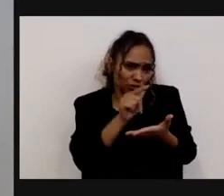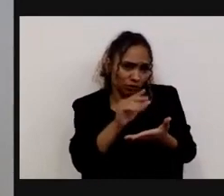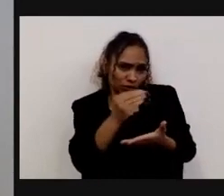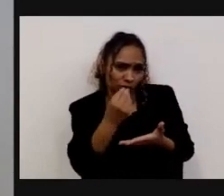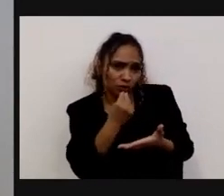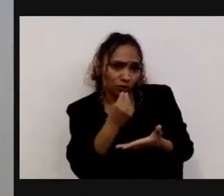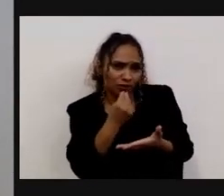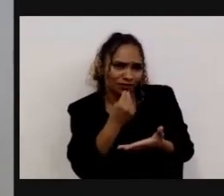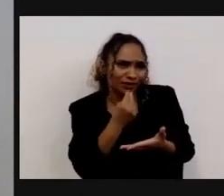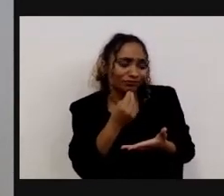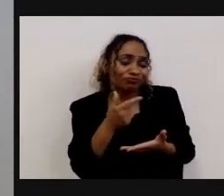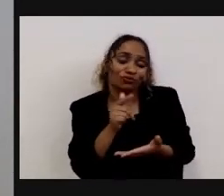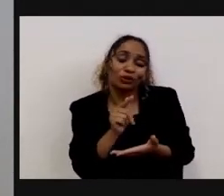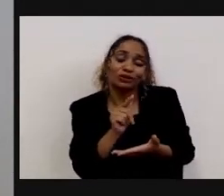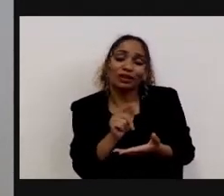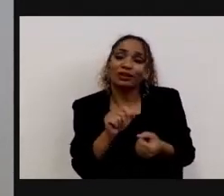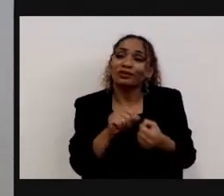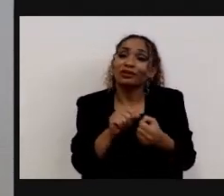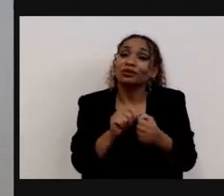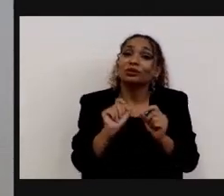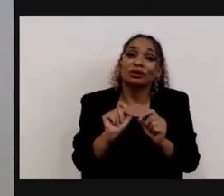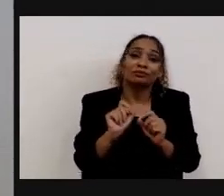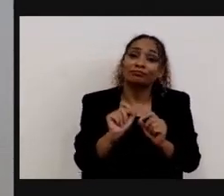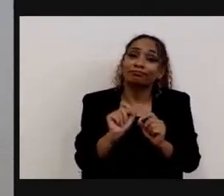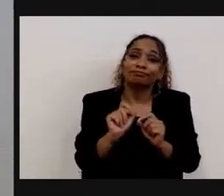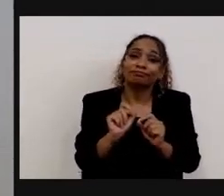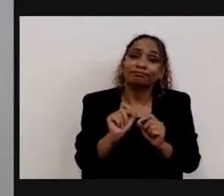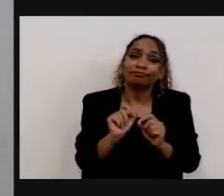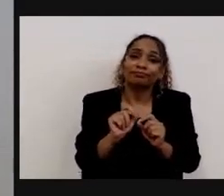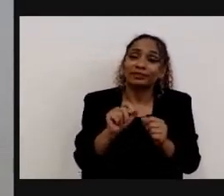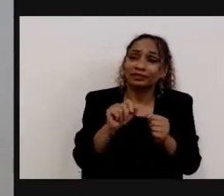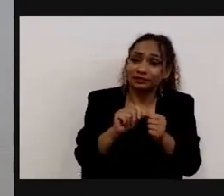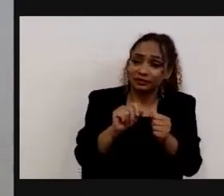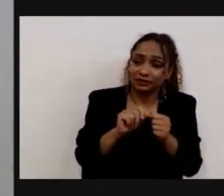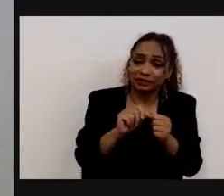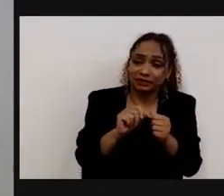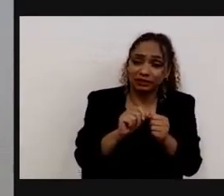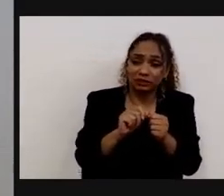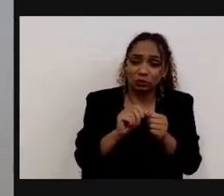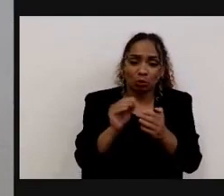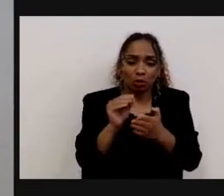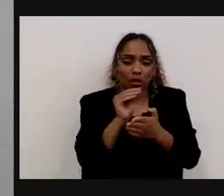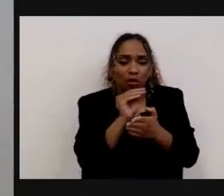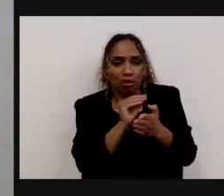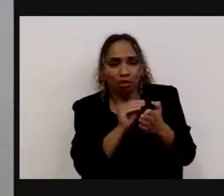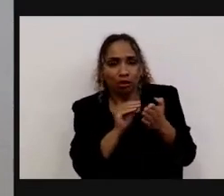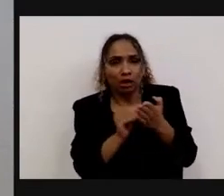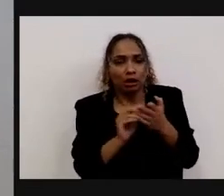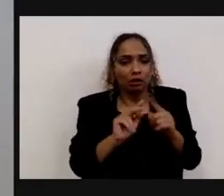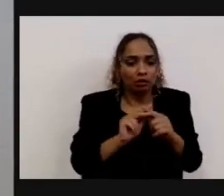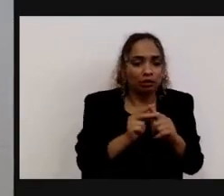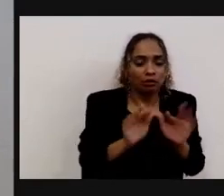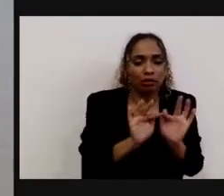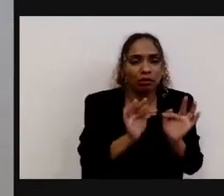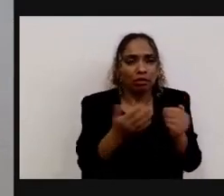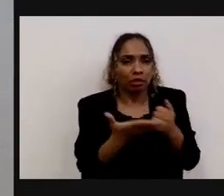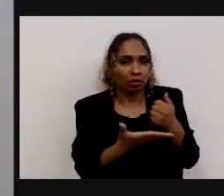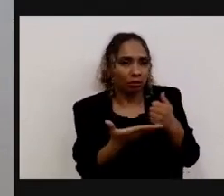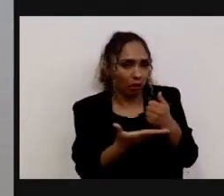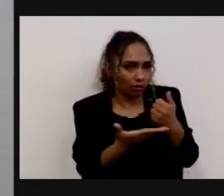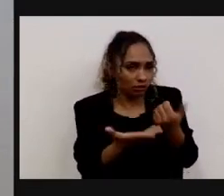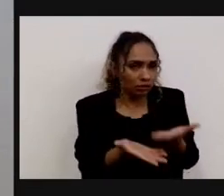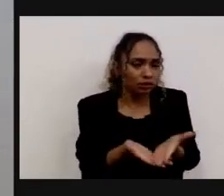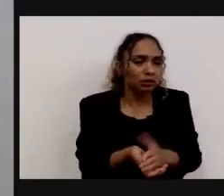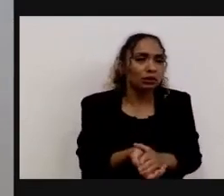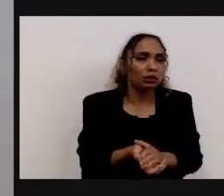testar não funciona o que a gente fez testou antes fizemos uma gambiarra uma ferramenta bem simplesinha